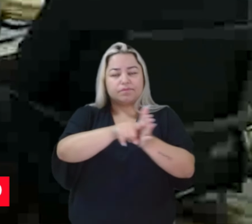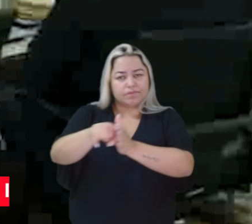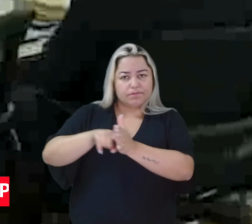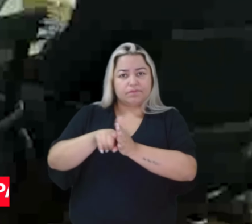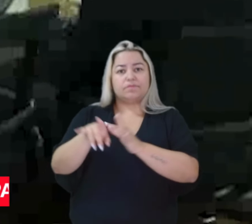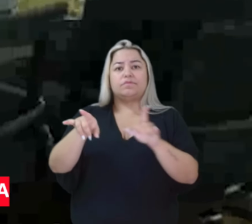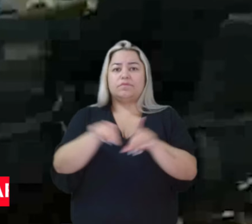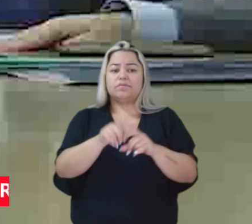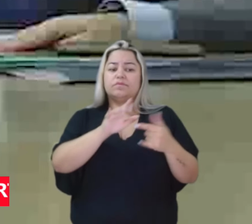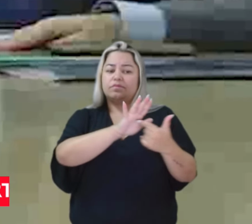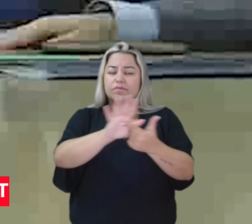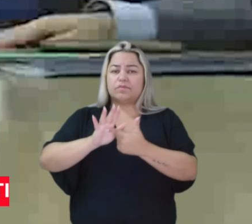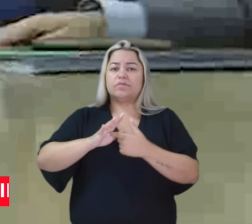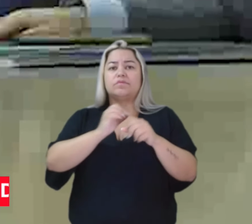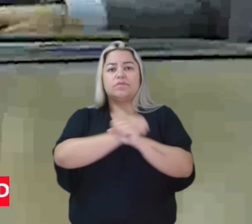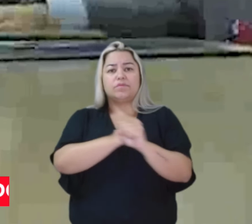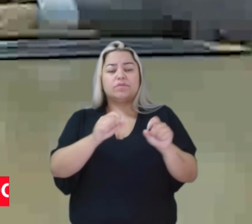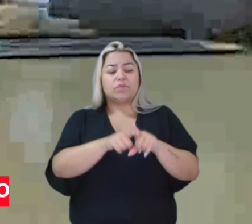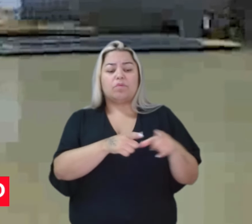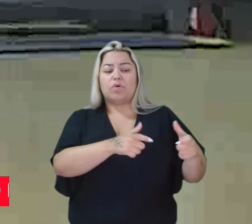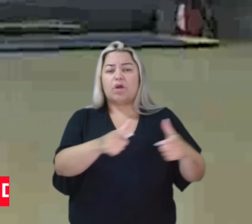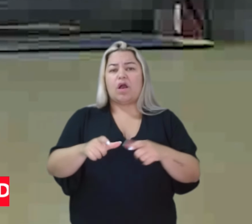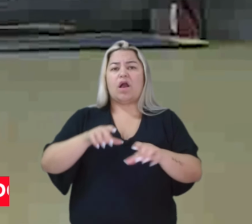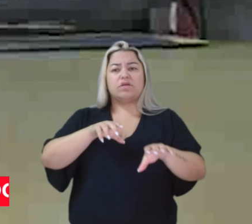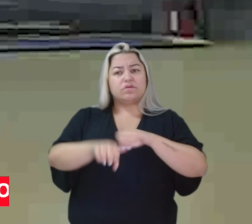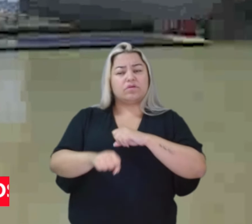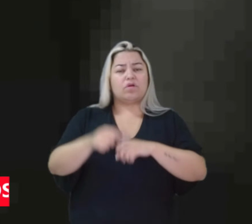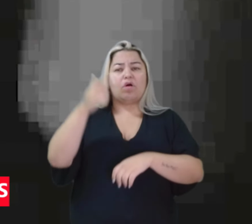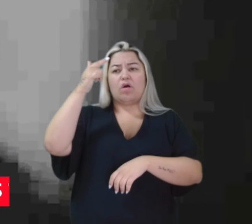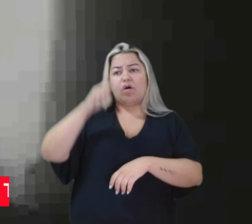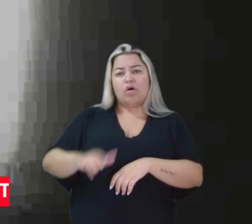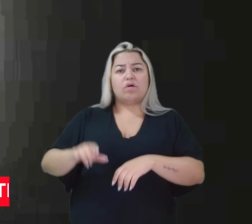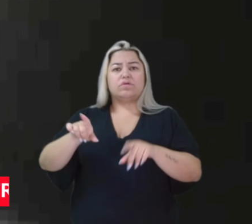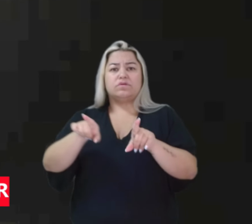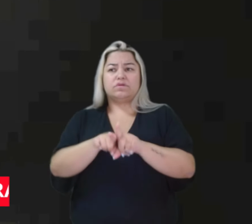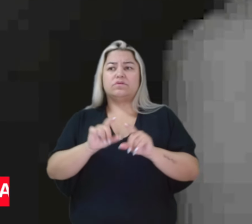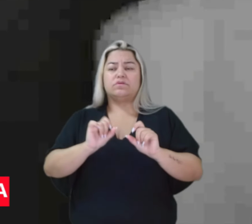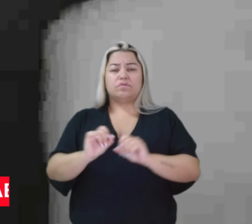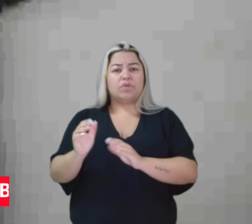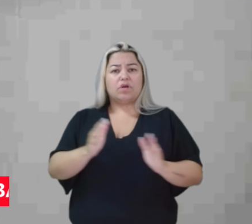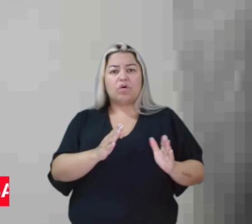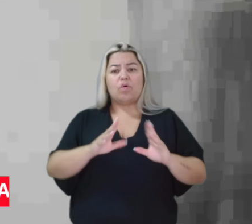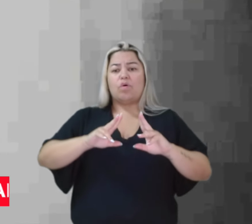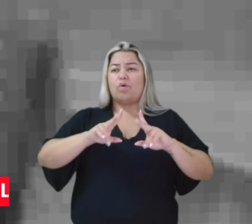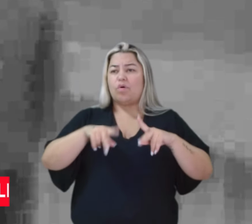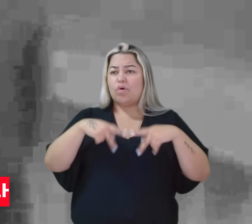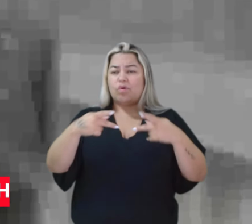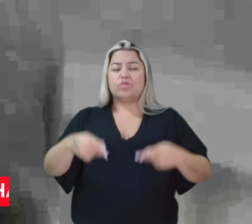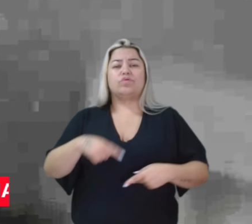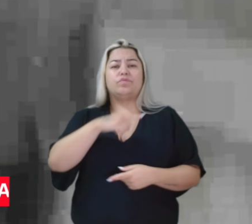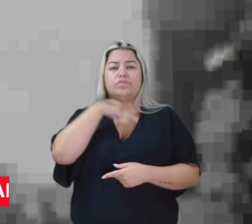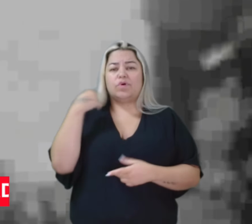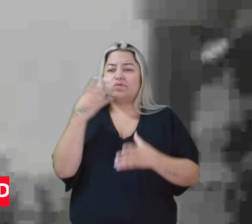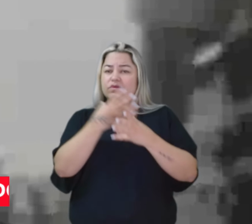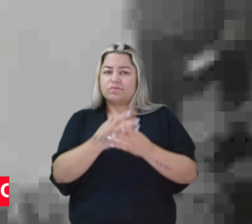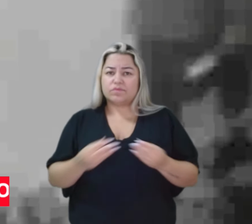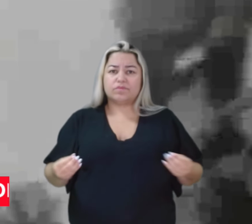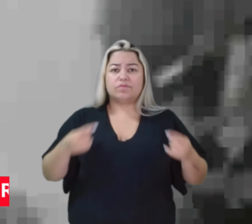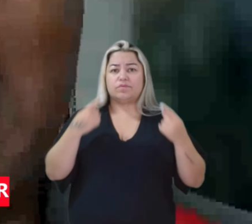e indicar possíveis locais de assassinato ou destruição de remanescentes humanos de mortos e